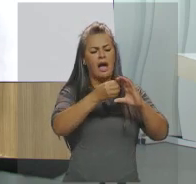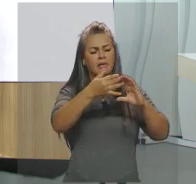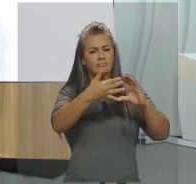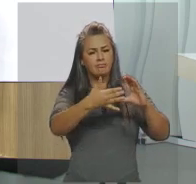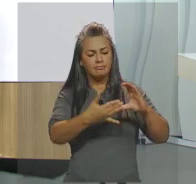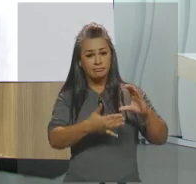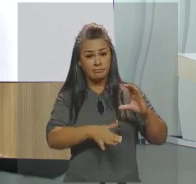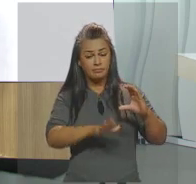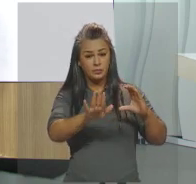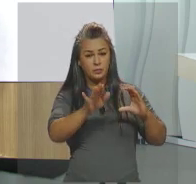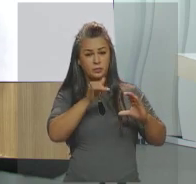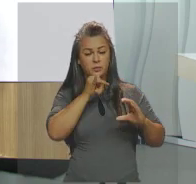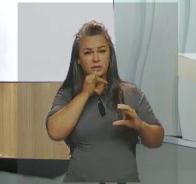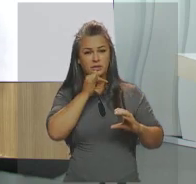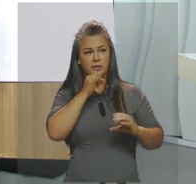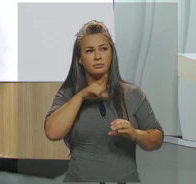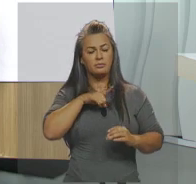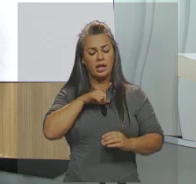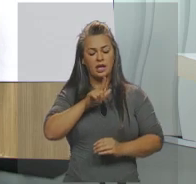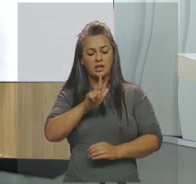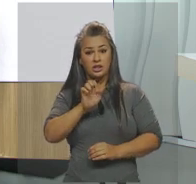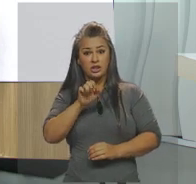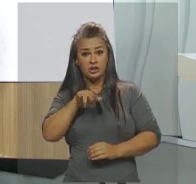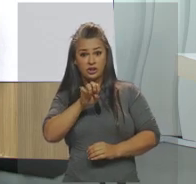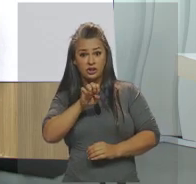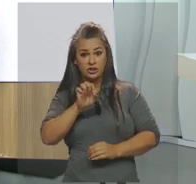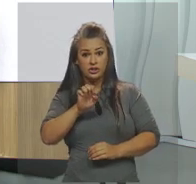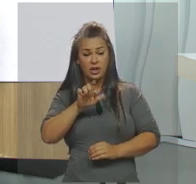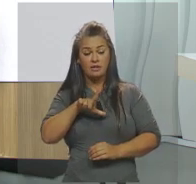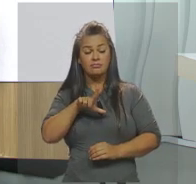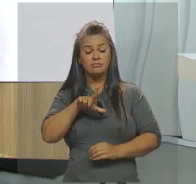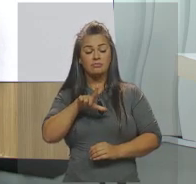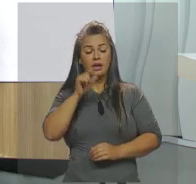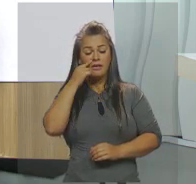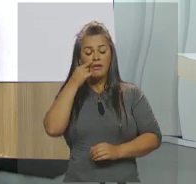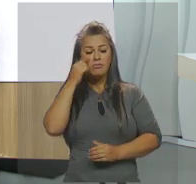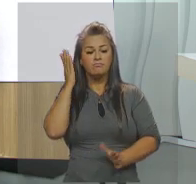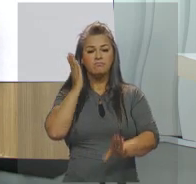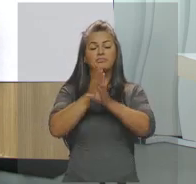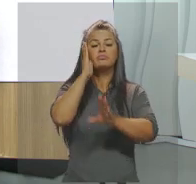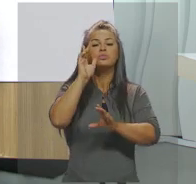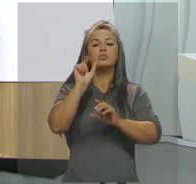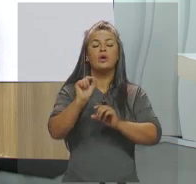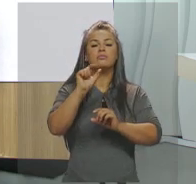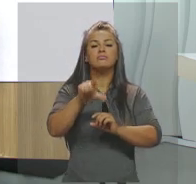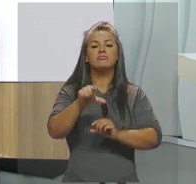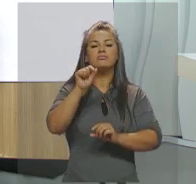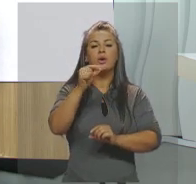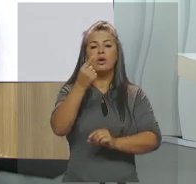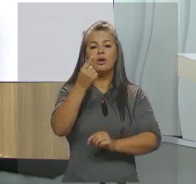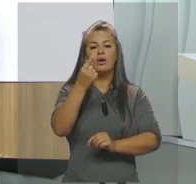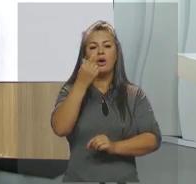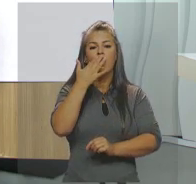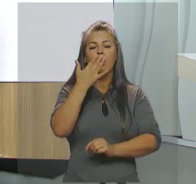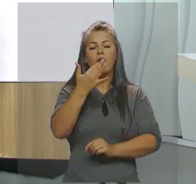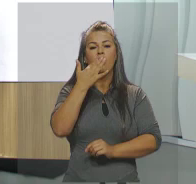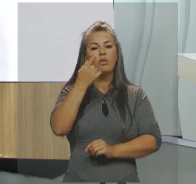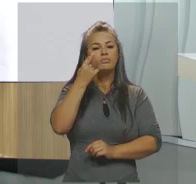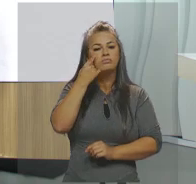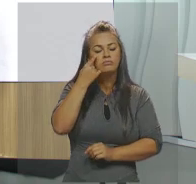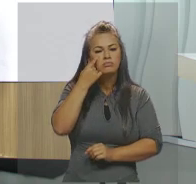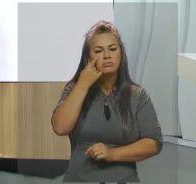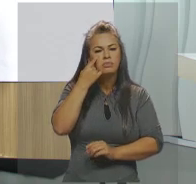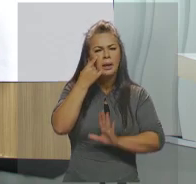existem genes ligados que vão determinar a cor do nosso olho, e não vai ser um gene só. Vão